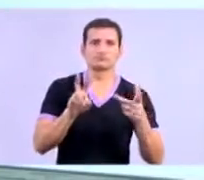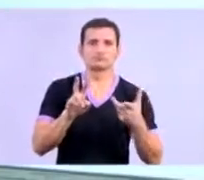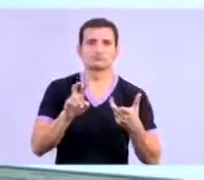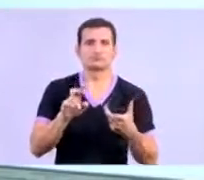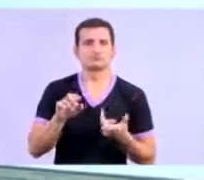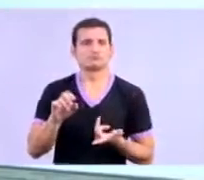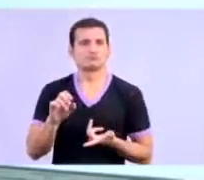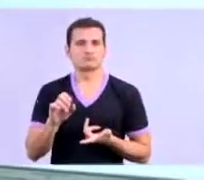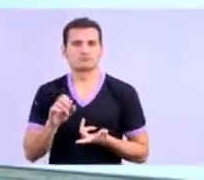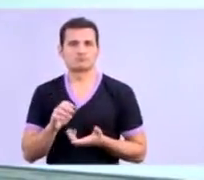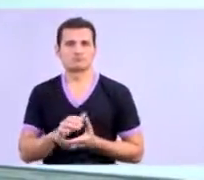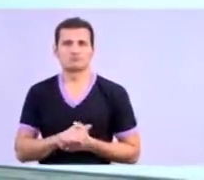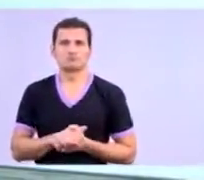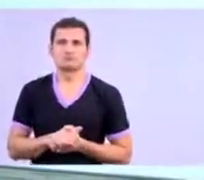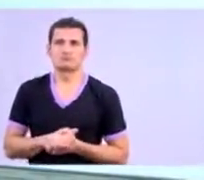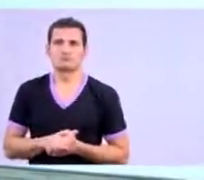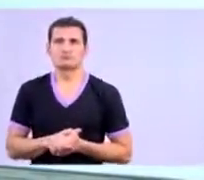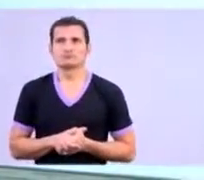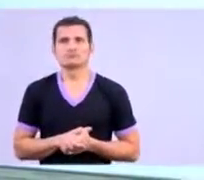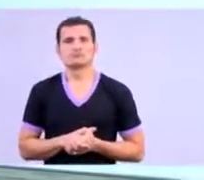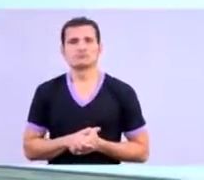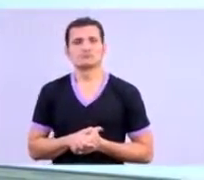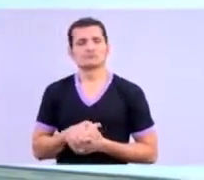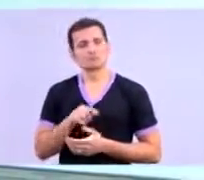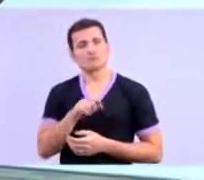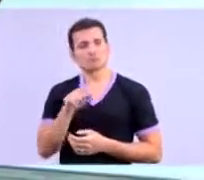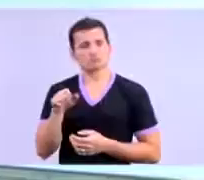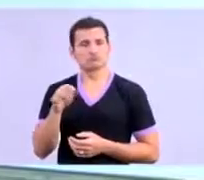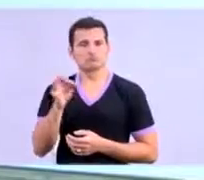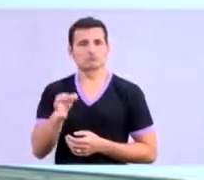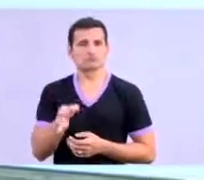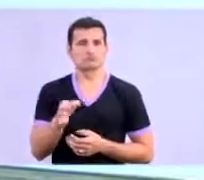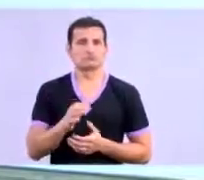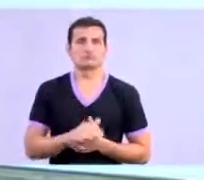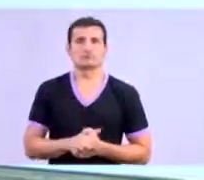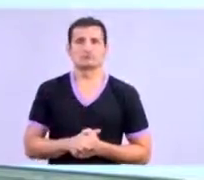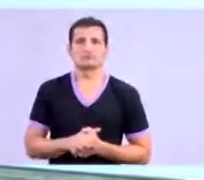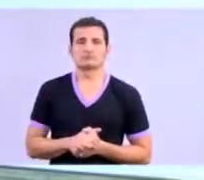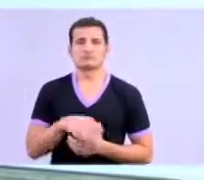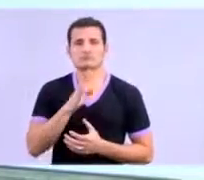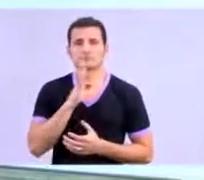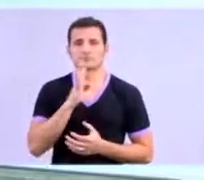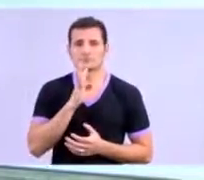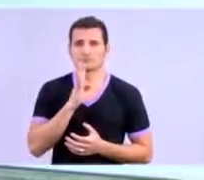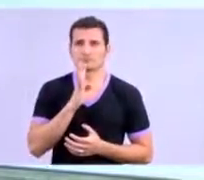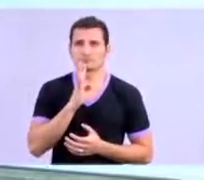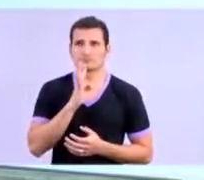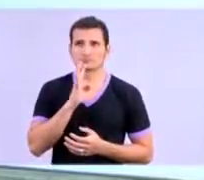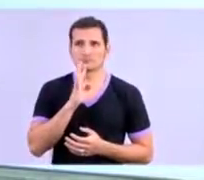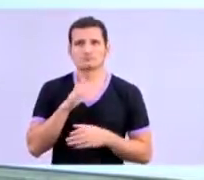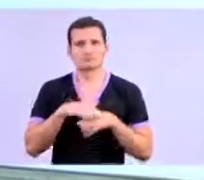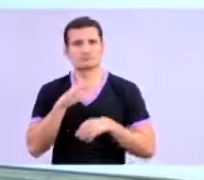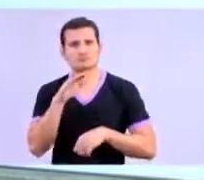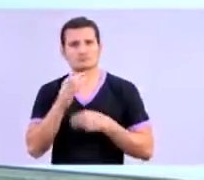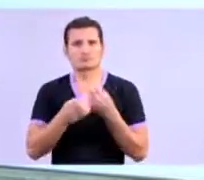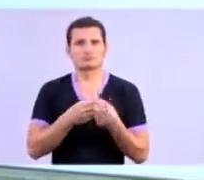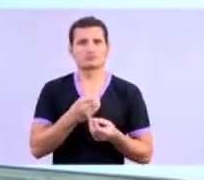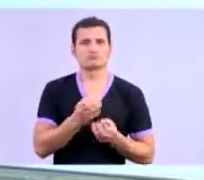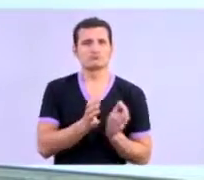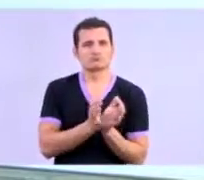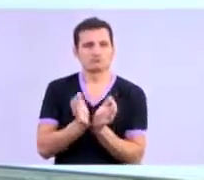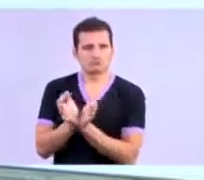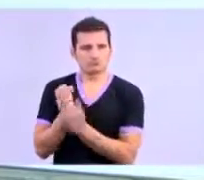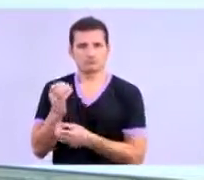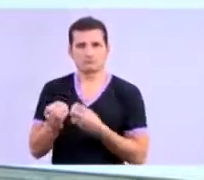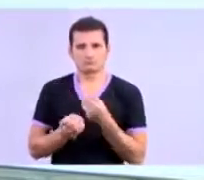access point, tudo é? Certíssimo, são mesmo. E aí a gente vai conhecer um pouquinho mais em como eles se classificam, onde eles estão,